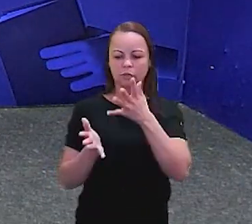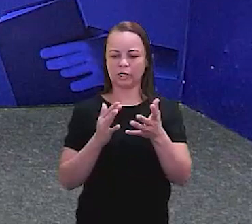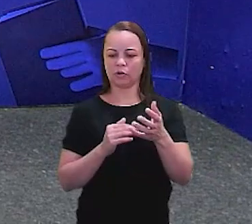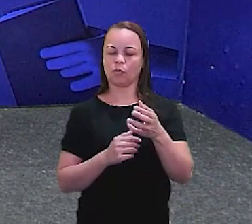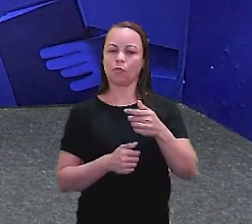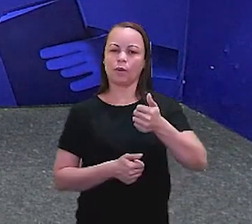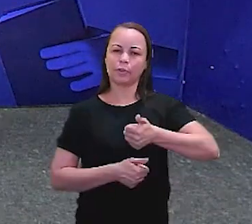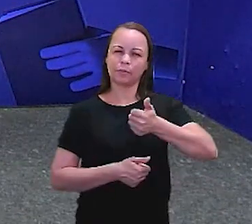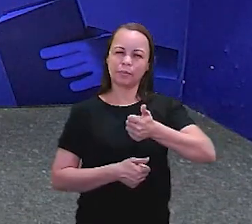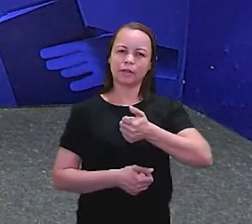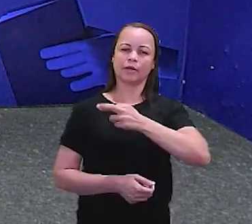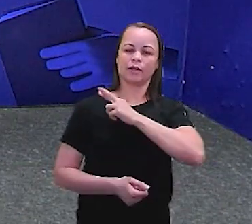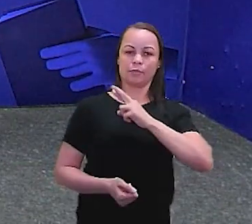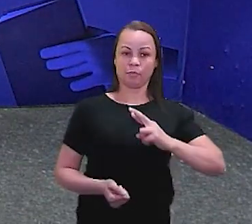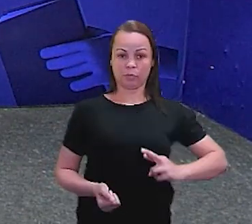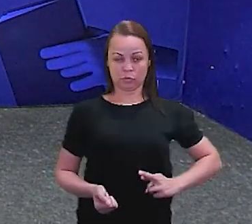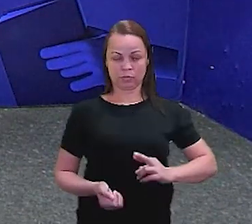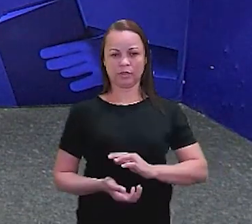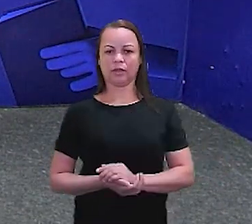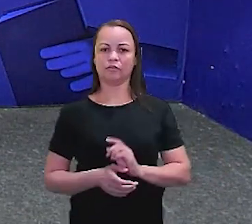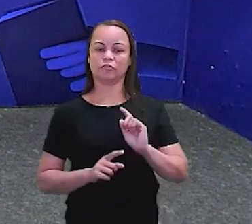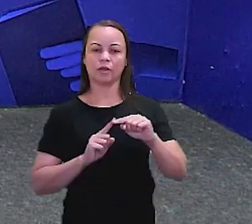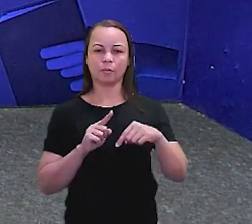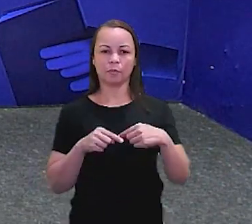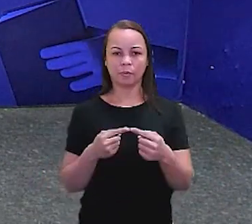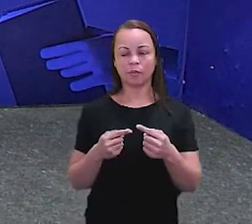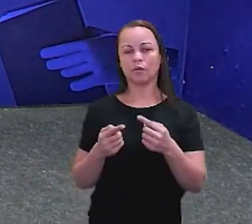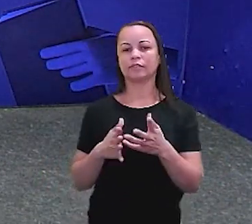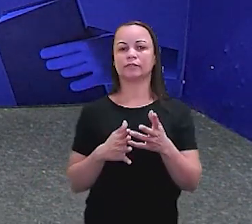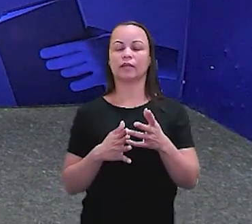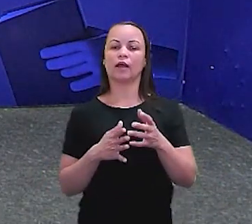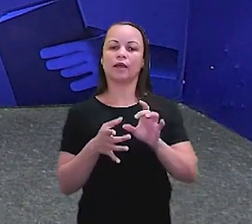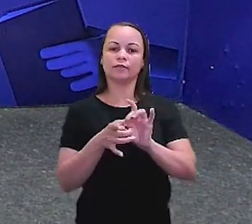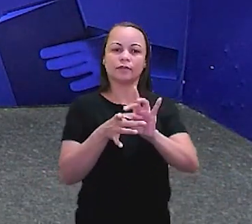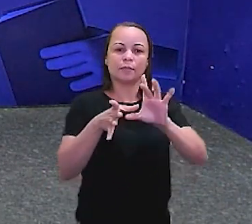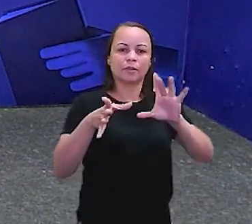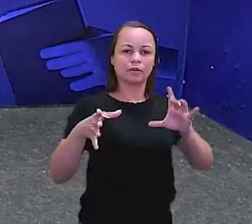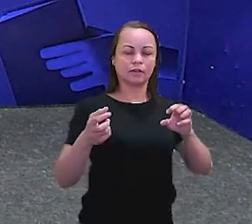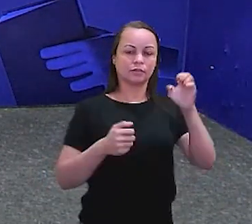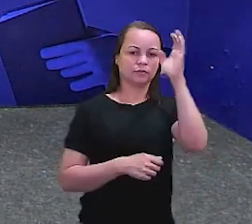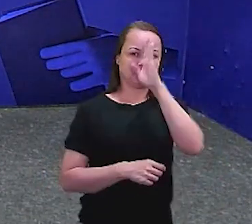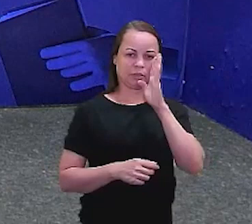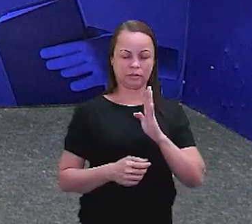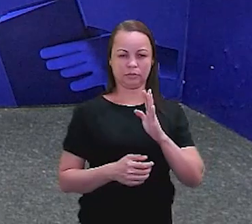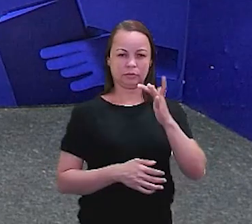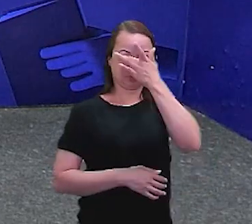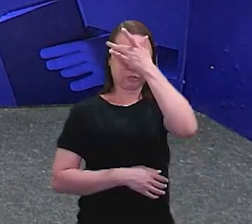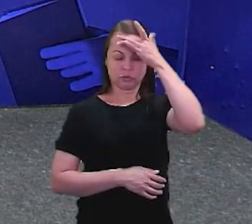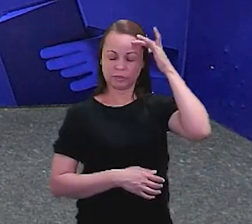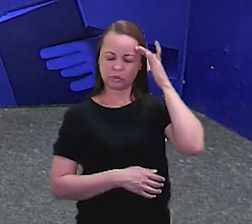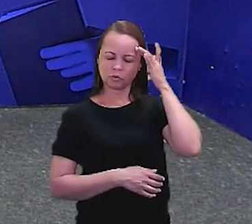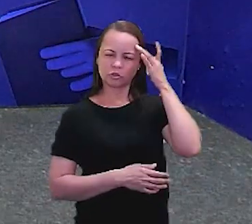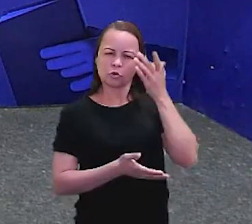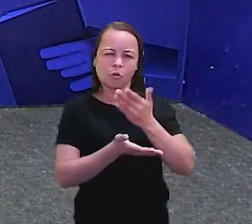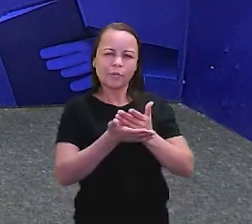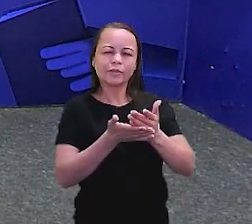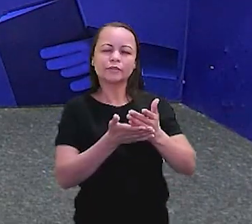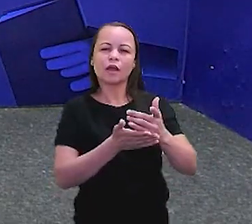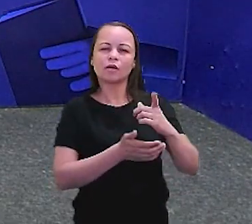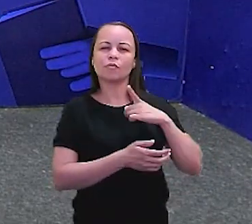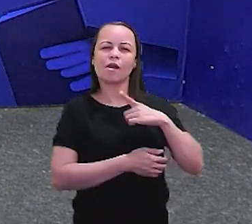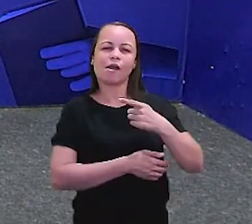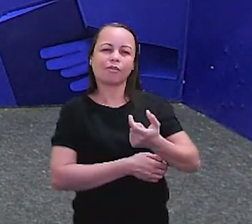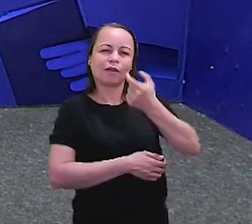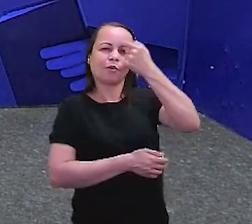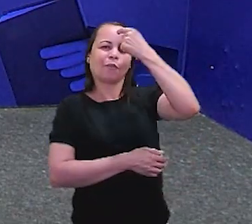que a Primeira República veio após a independência do Brasil. As pessoas começaram a se conscientizar em questão de